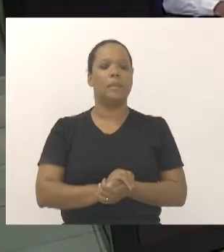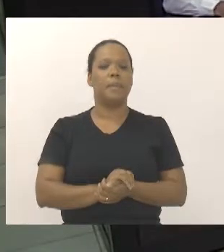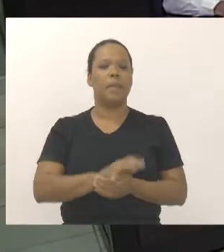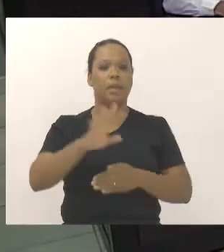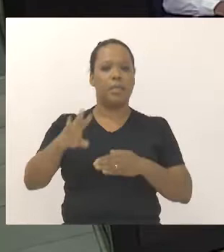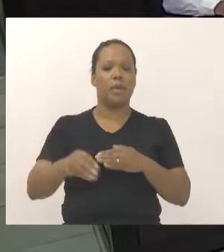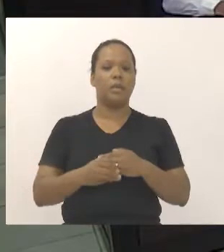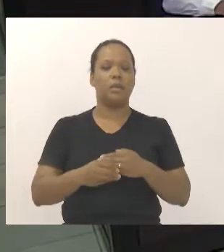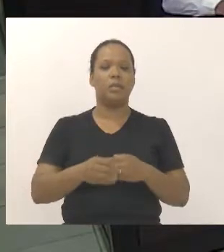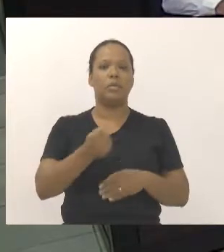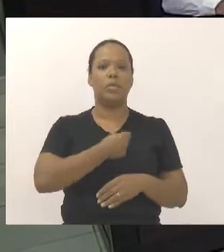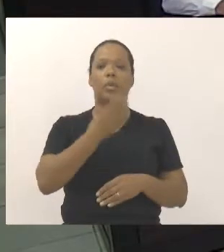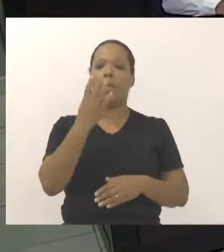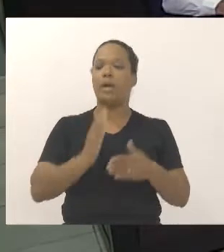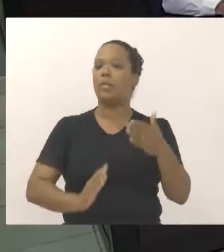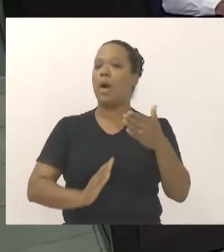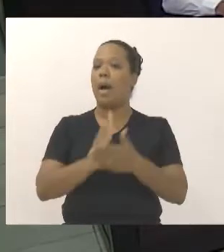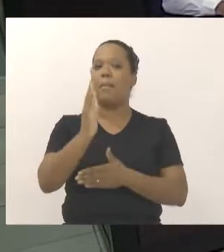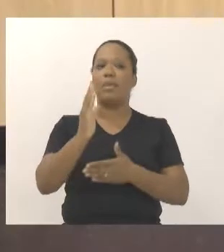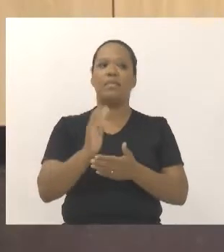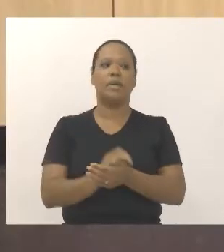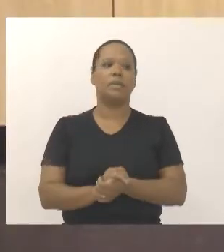emenda.